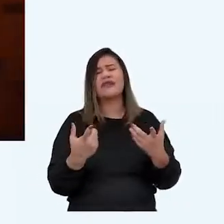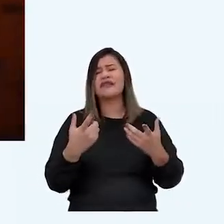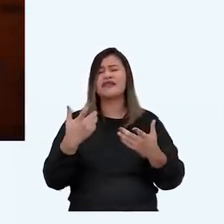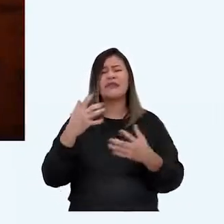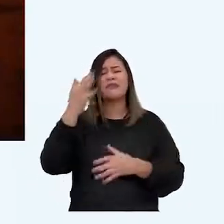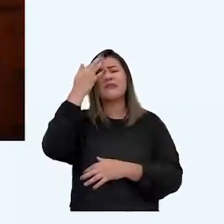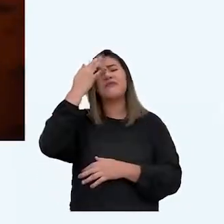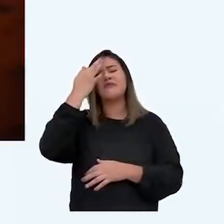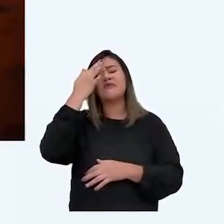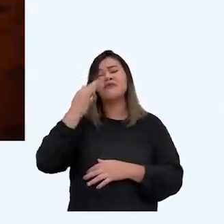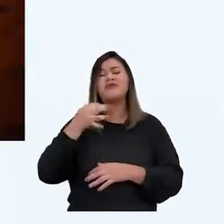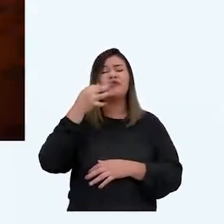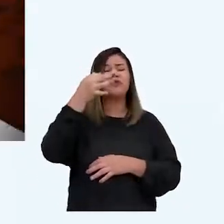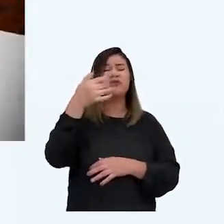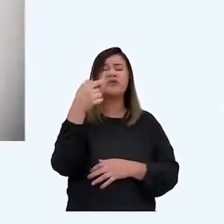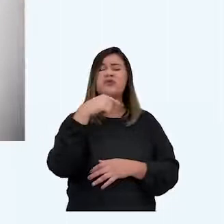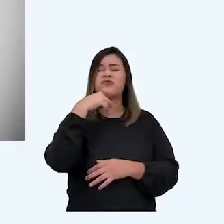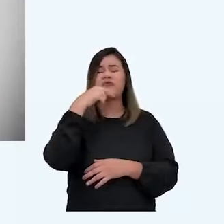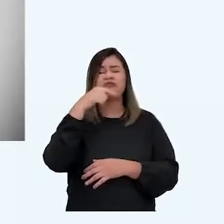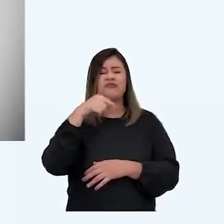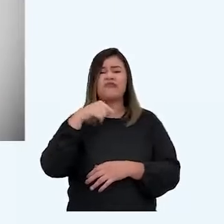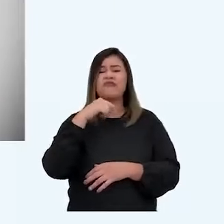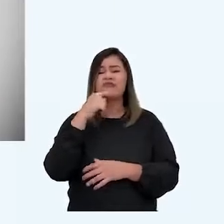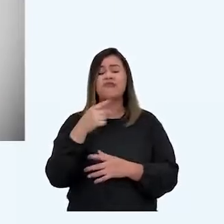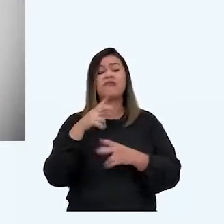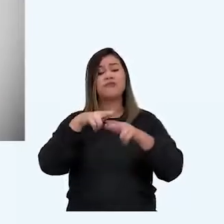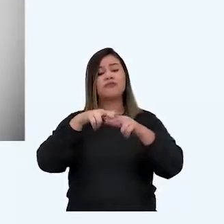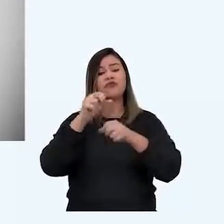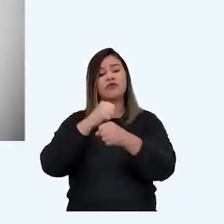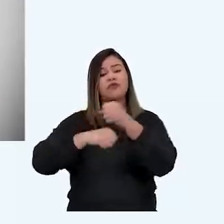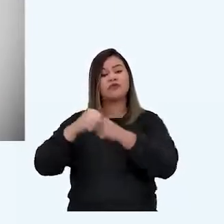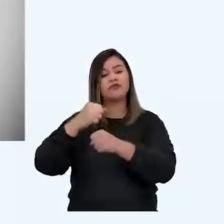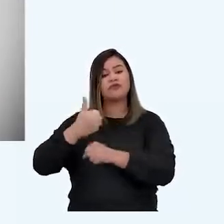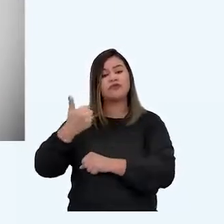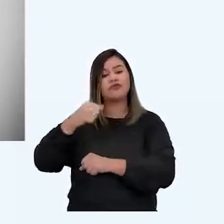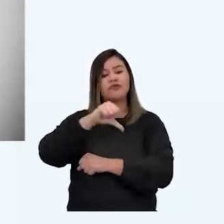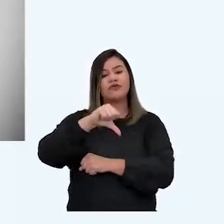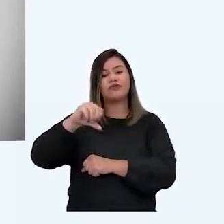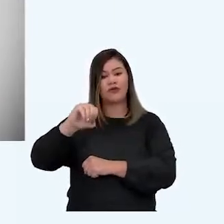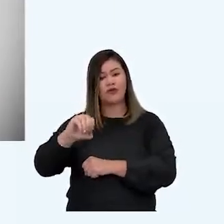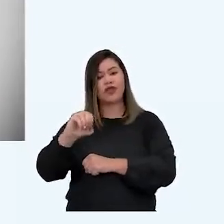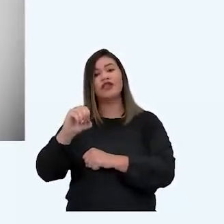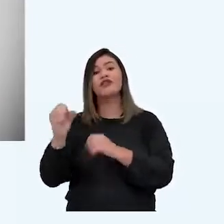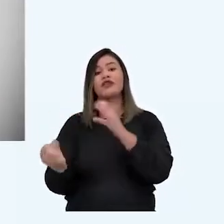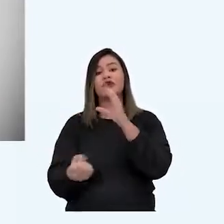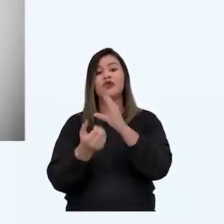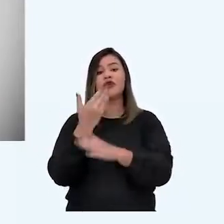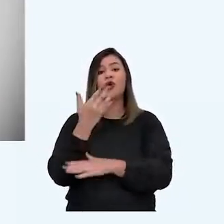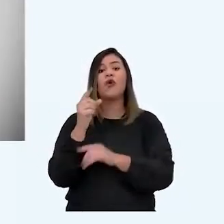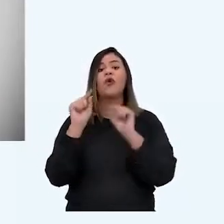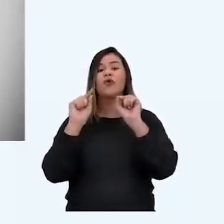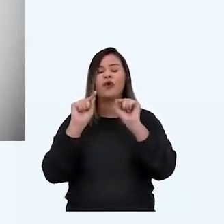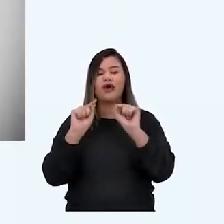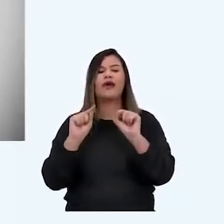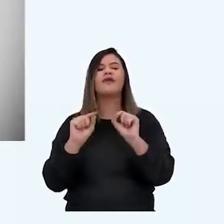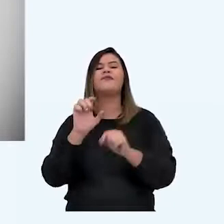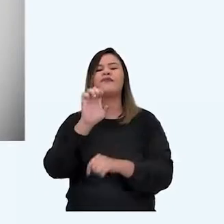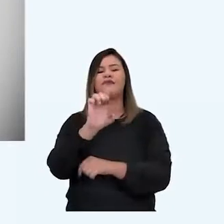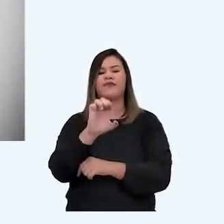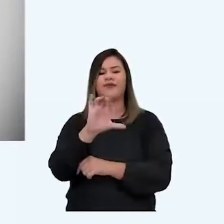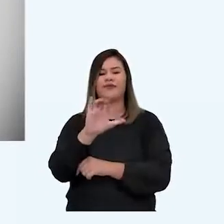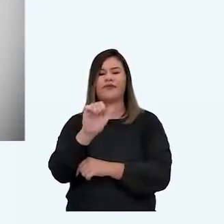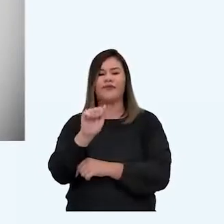perspectiva. Por isso, em 1990, nasceu um importante aliado da infância, o